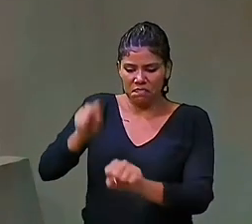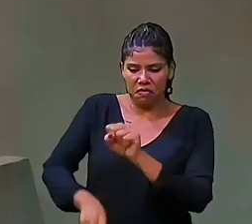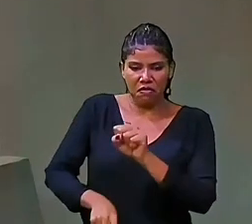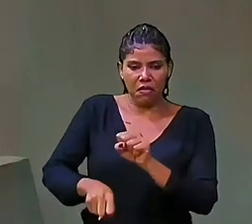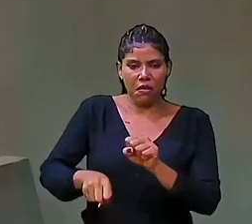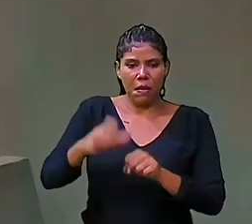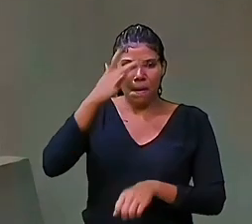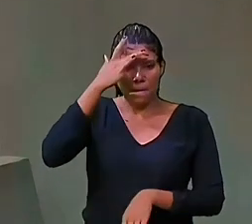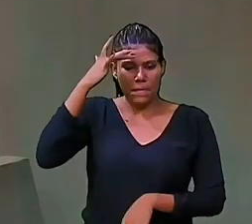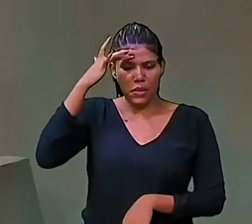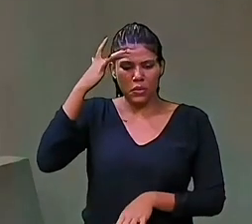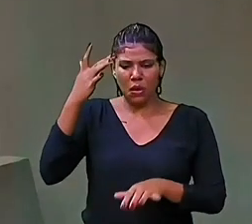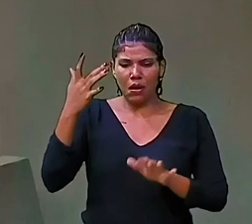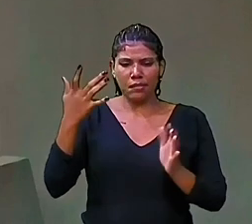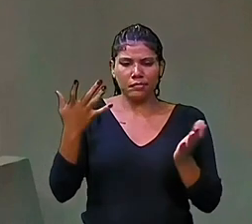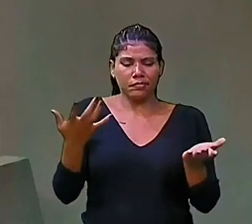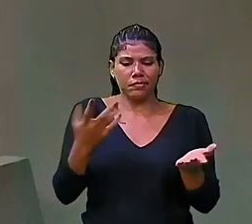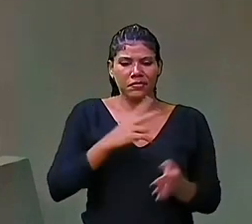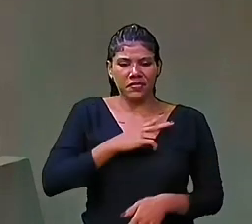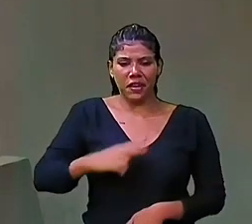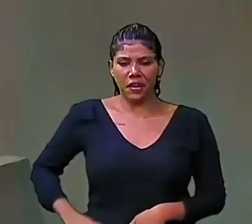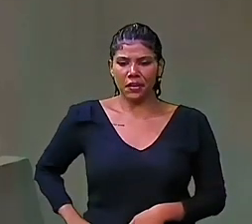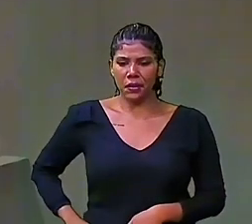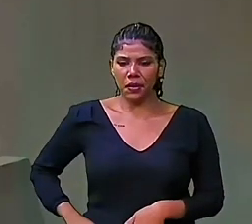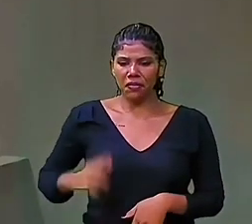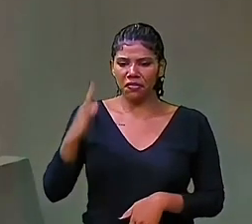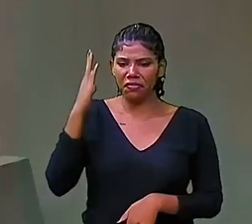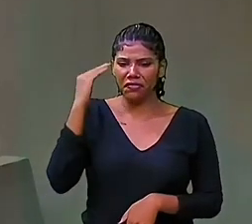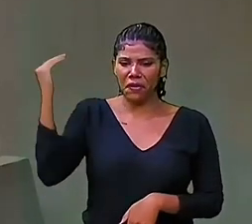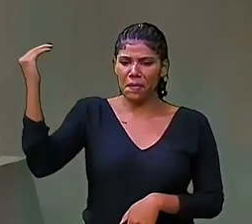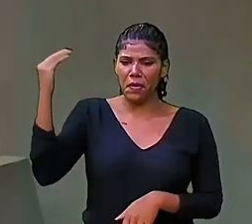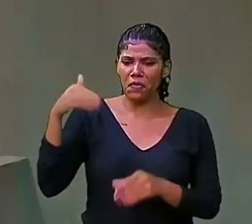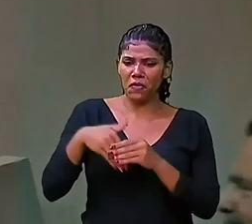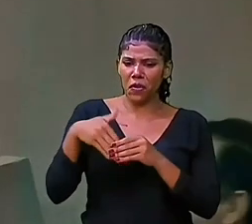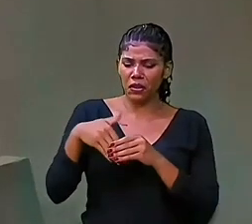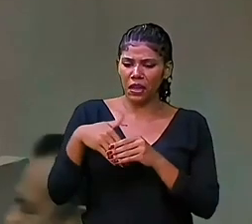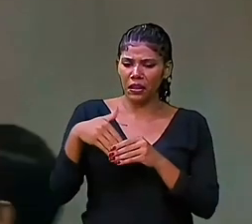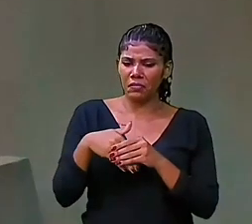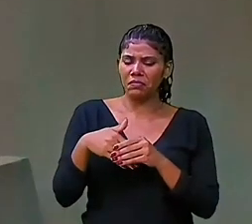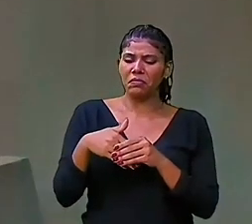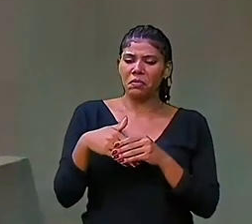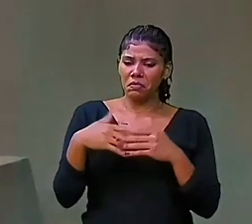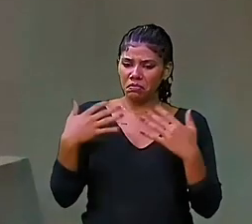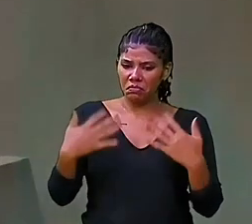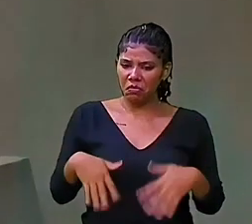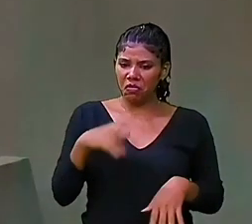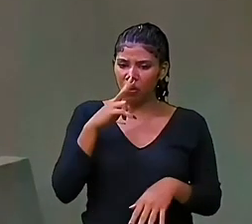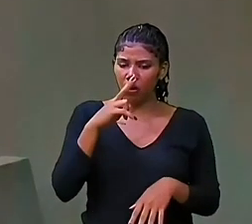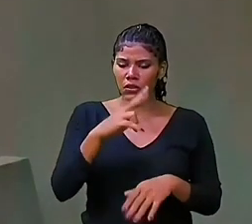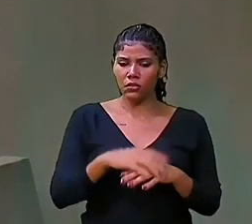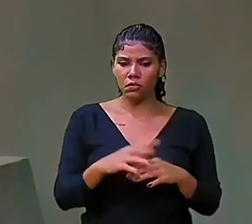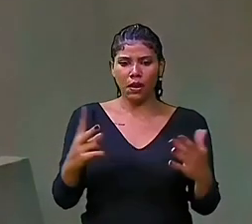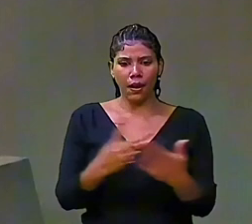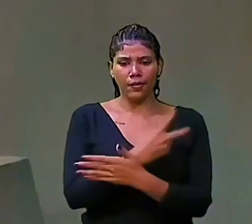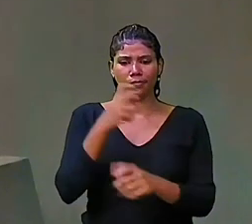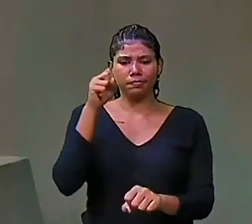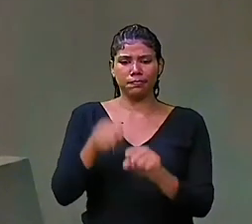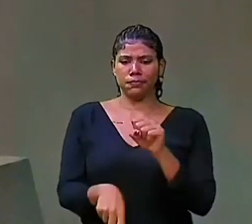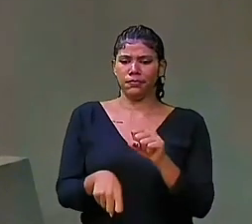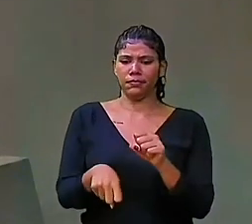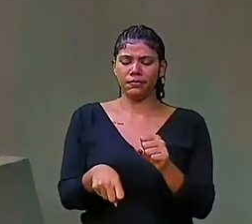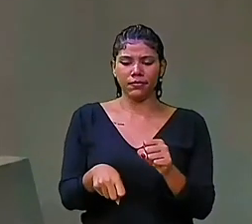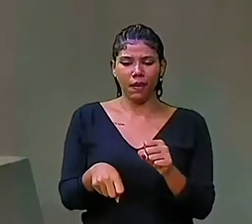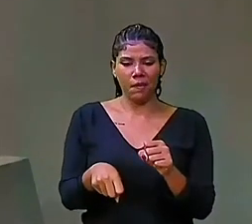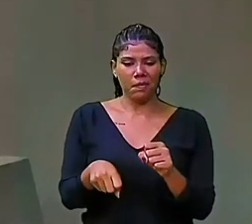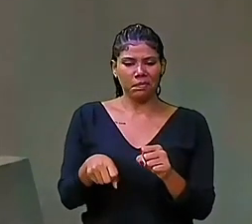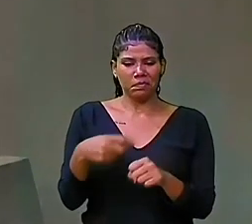uma pessoa pública, né, uma das pessoas, inclusive, mais votadas naquele município, pudesse ter sido alvo de